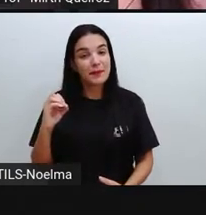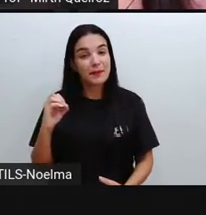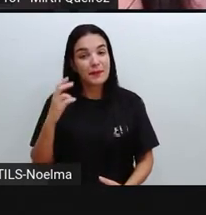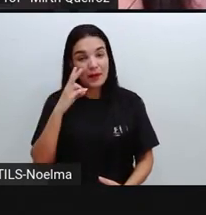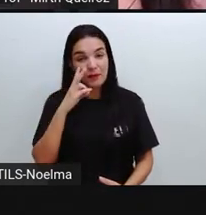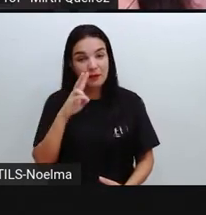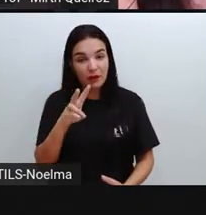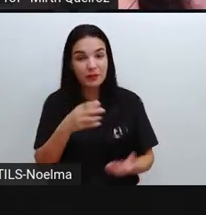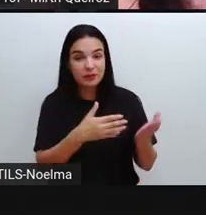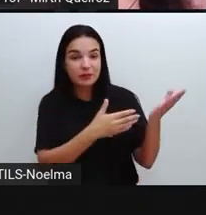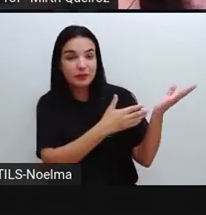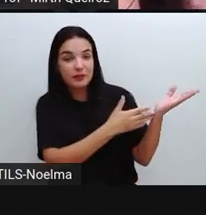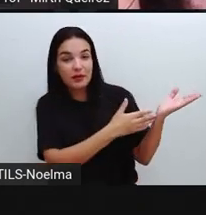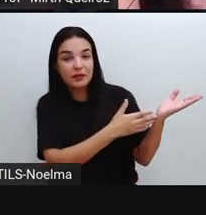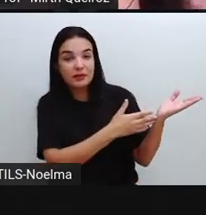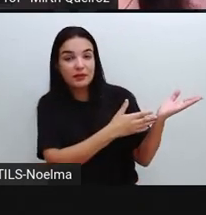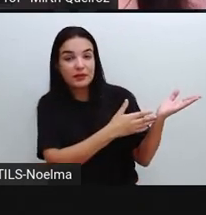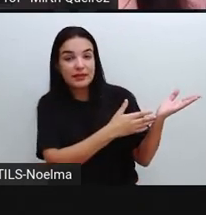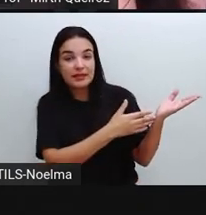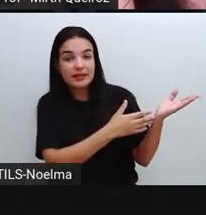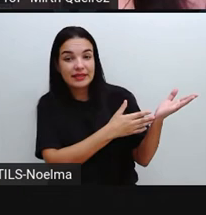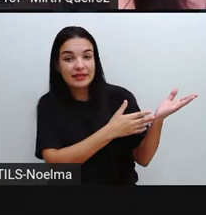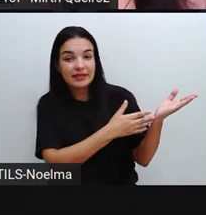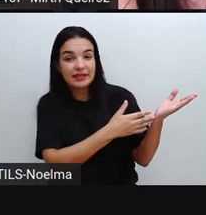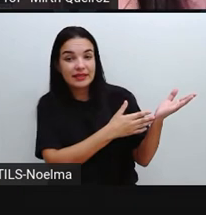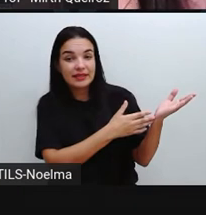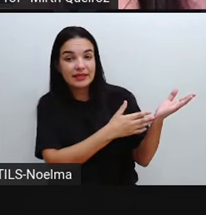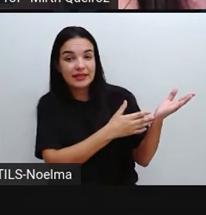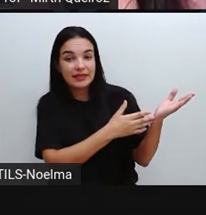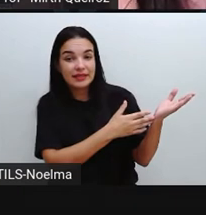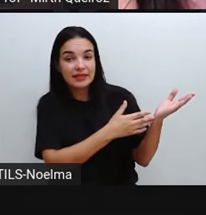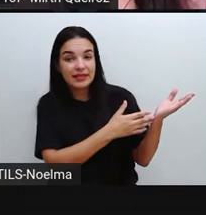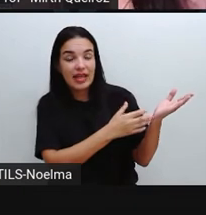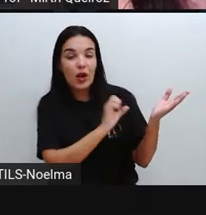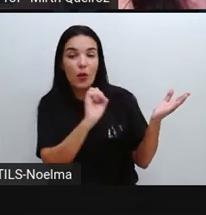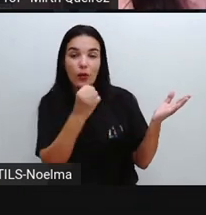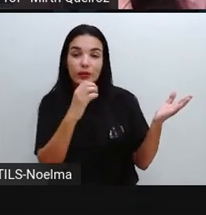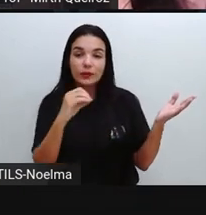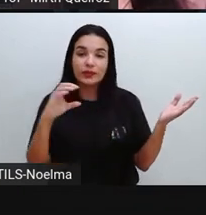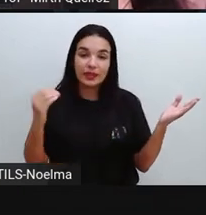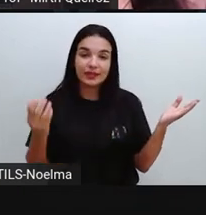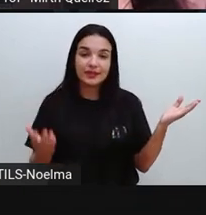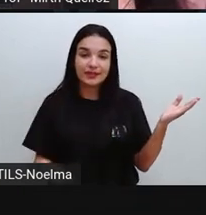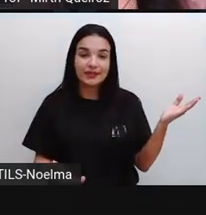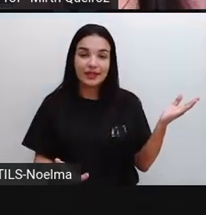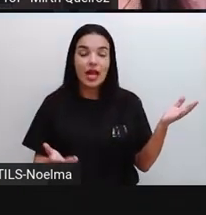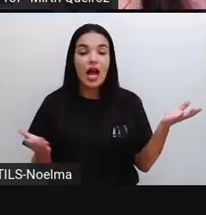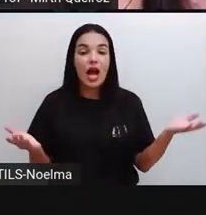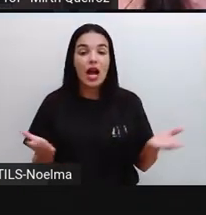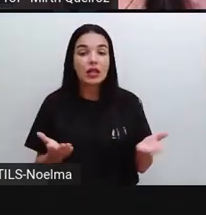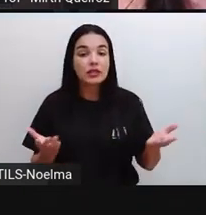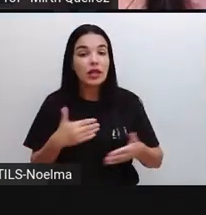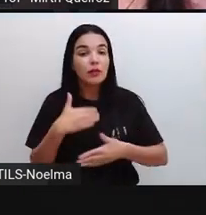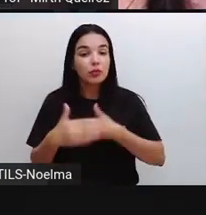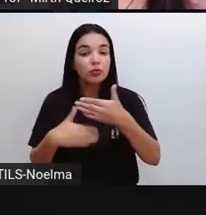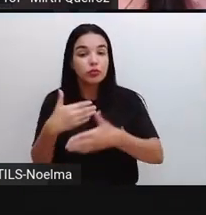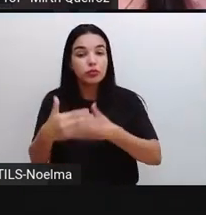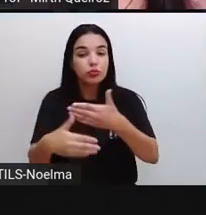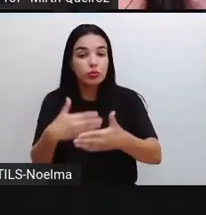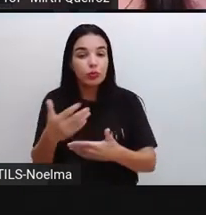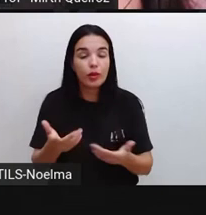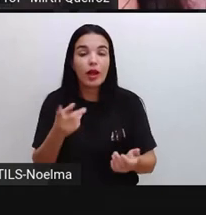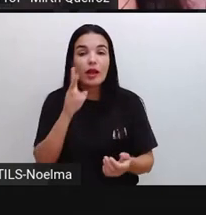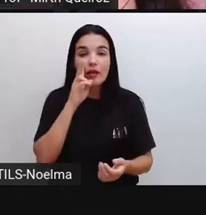centenas = 8 vezes sem que equivale a 800 unidades assim esse